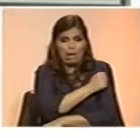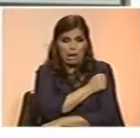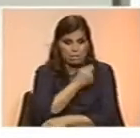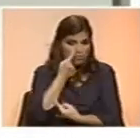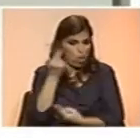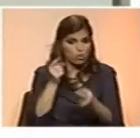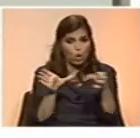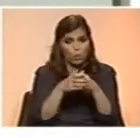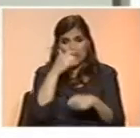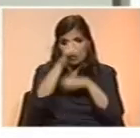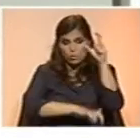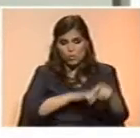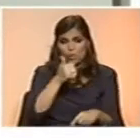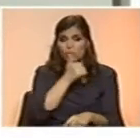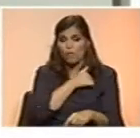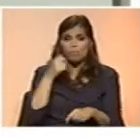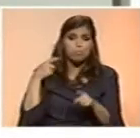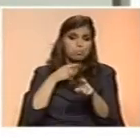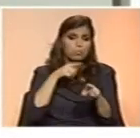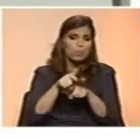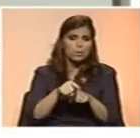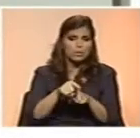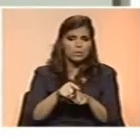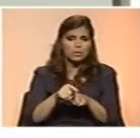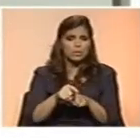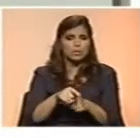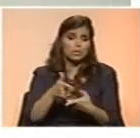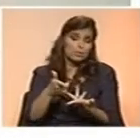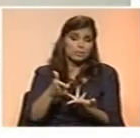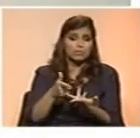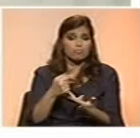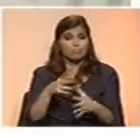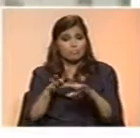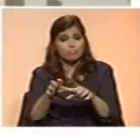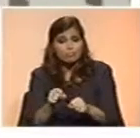e a indivíduos vítimas de políticas repressoras da identidade coletiva.